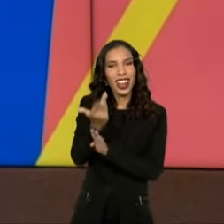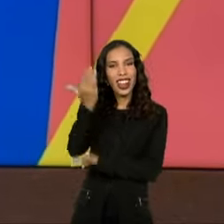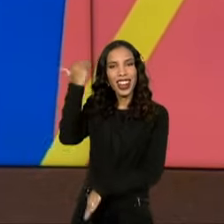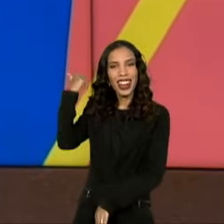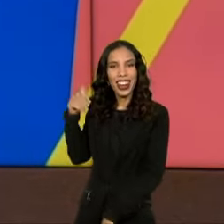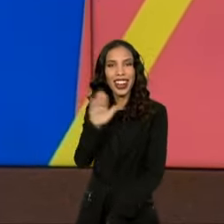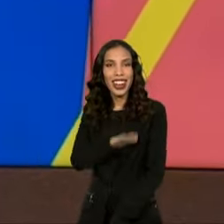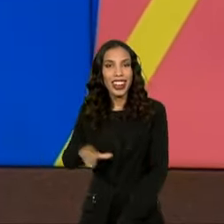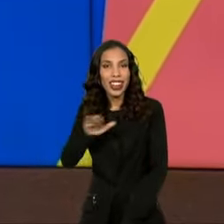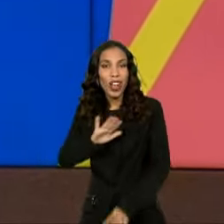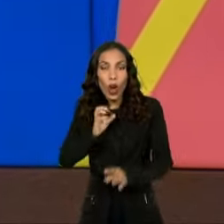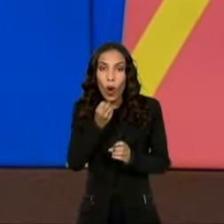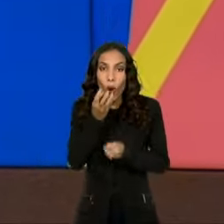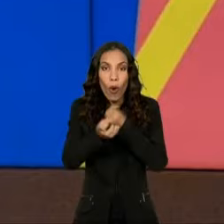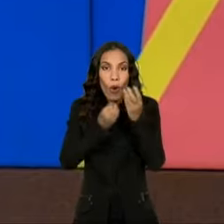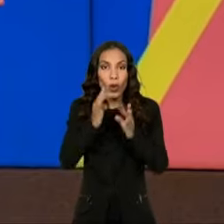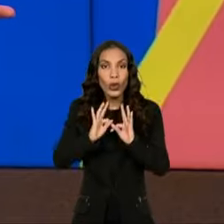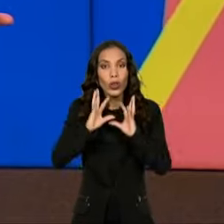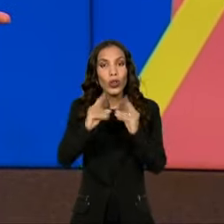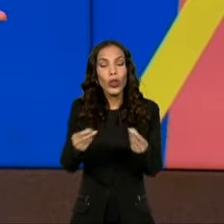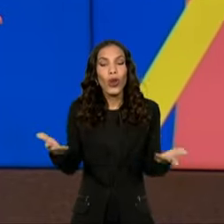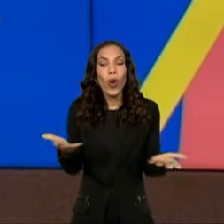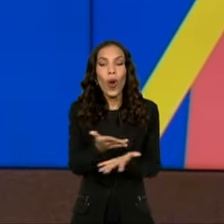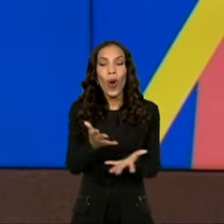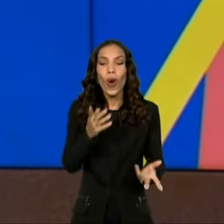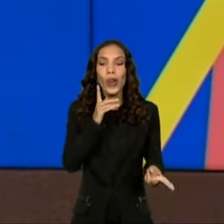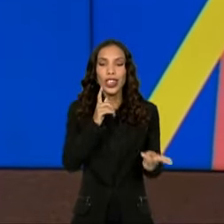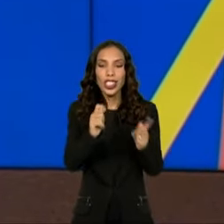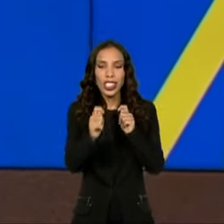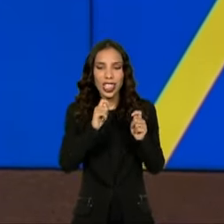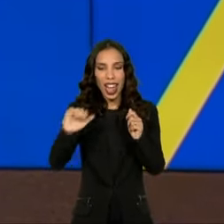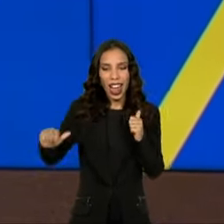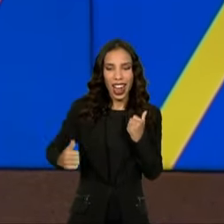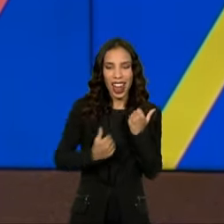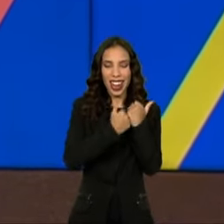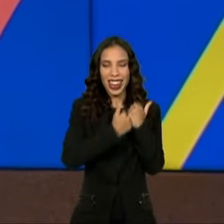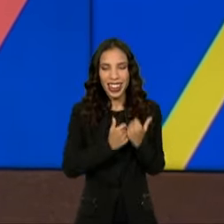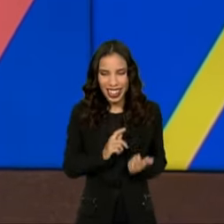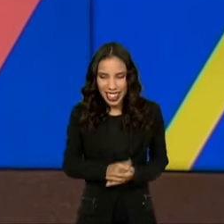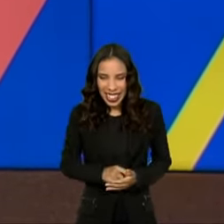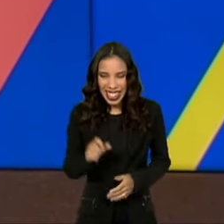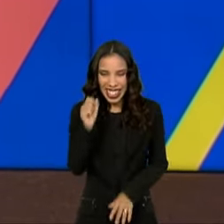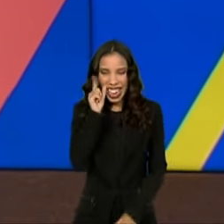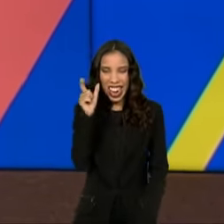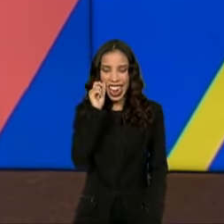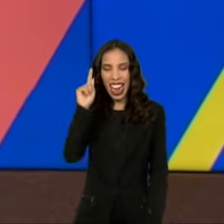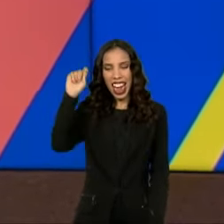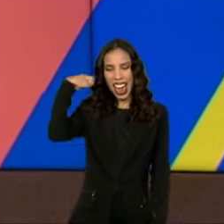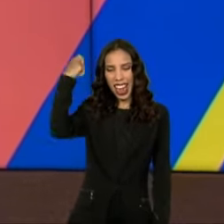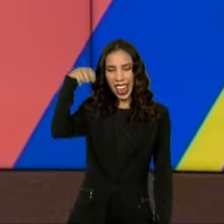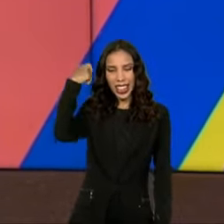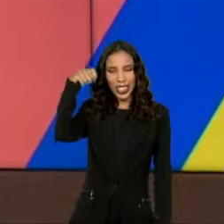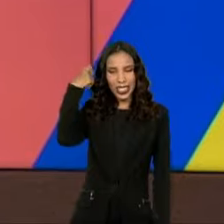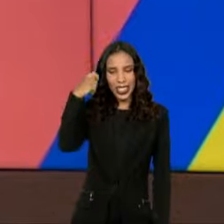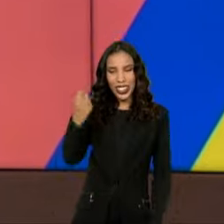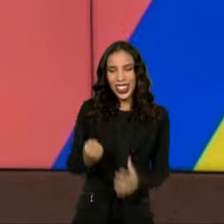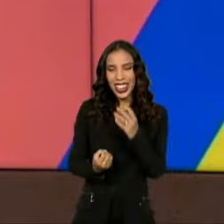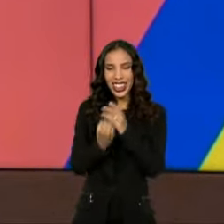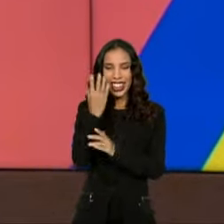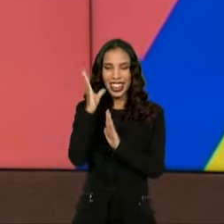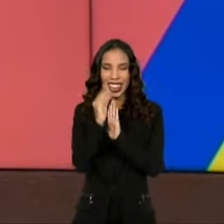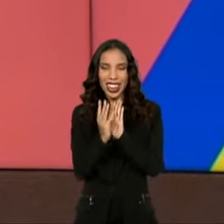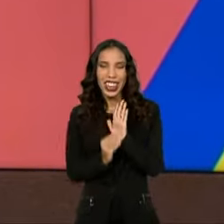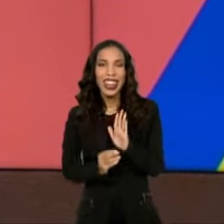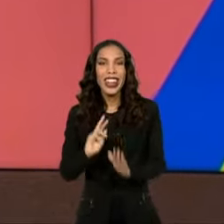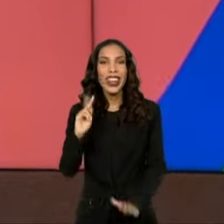já já a Luciana conta tudo. E o nosso debatedor do dia, nosso querido gato, ator e criador de conteúdo, Hugo